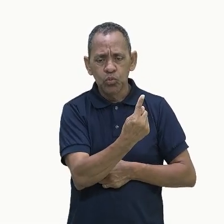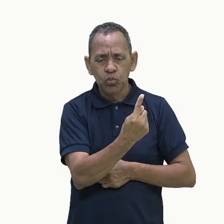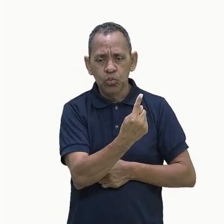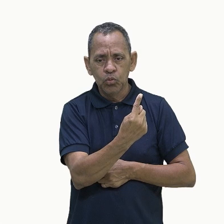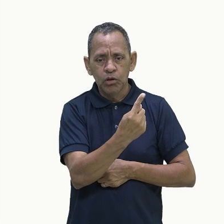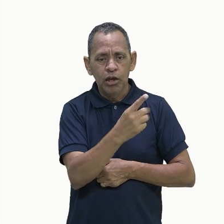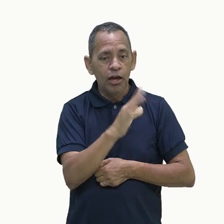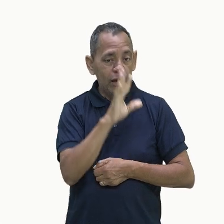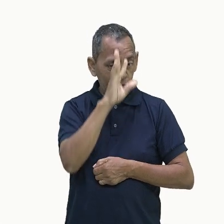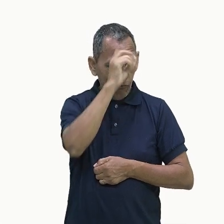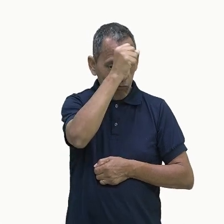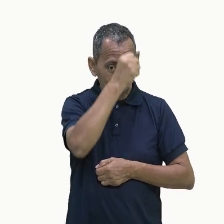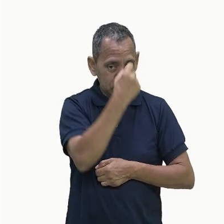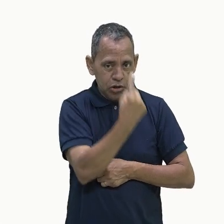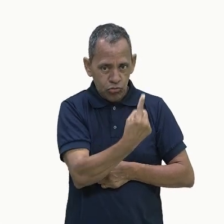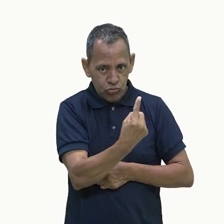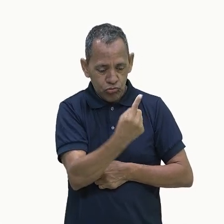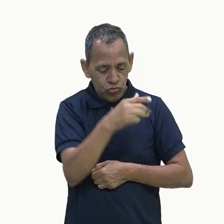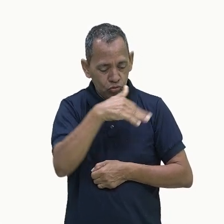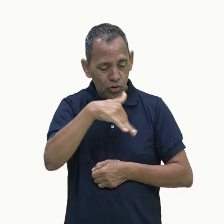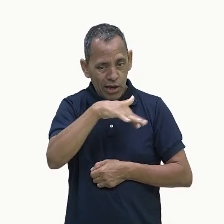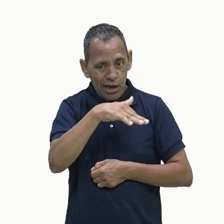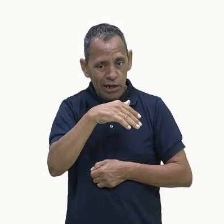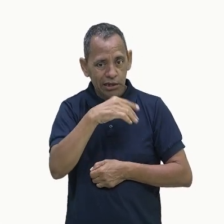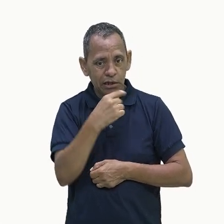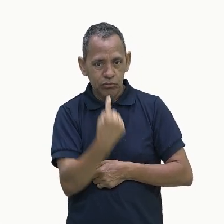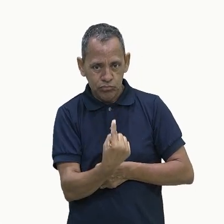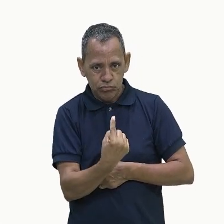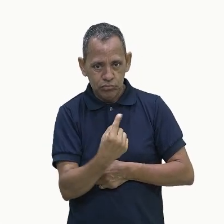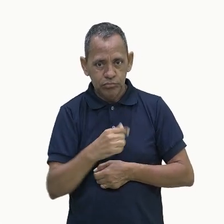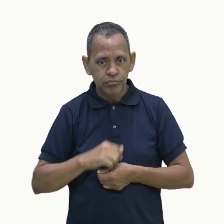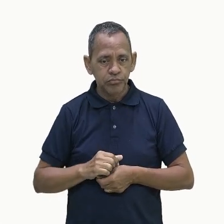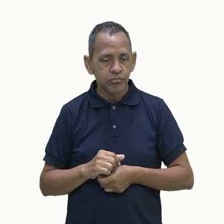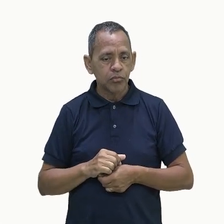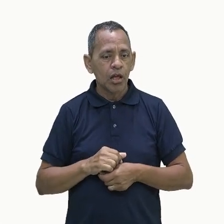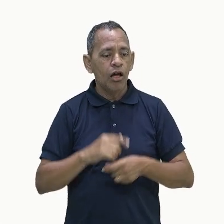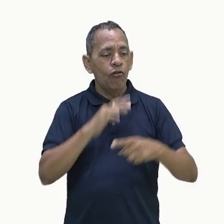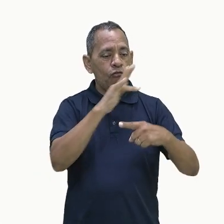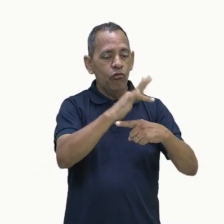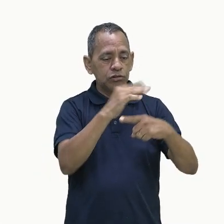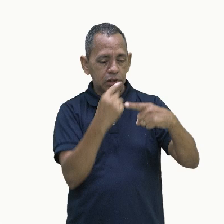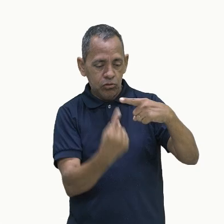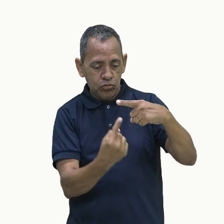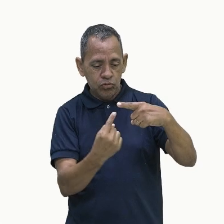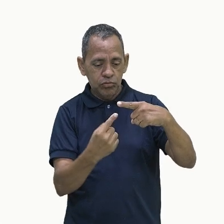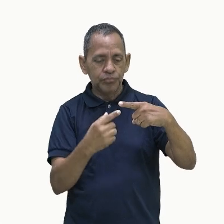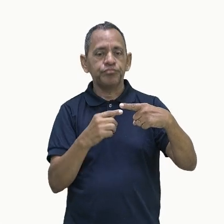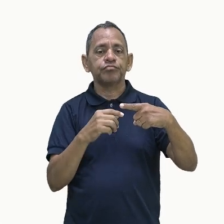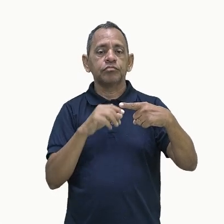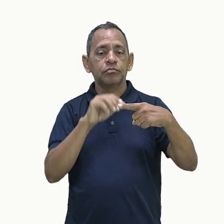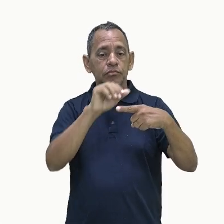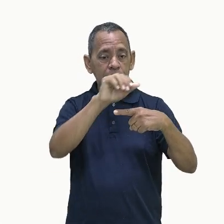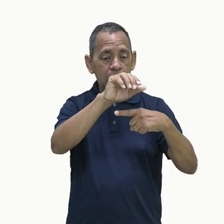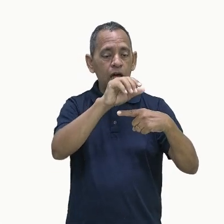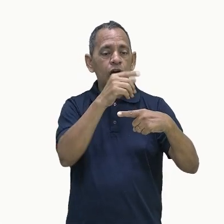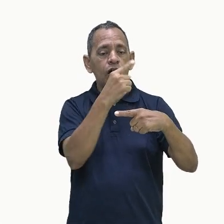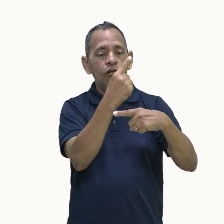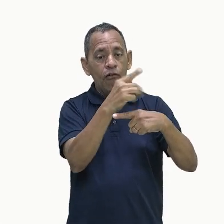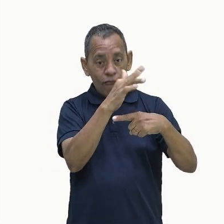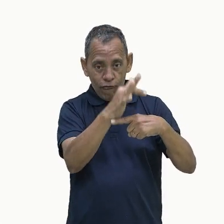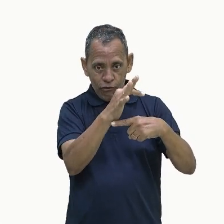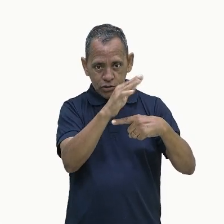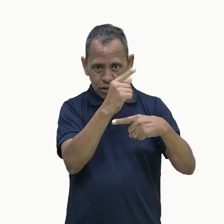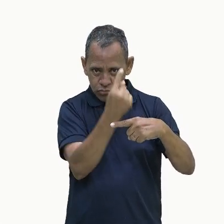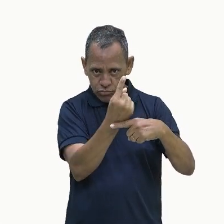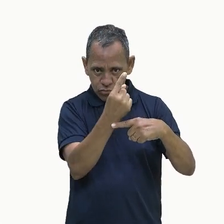sobre a área 1. E quem é a pressão 2? Força 2 sobre a área 2. Aí,